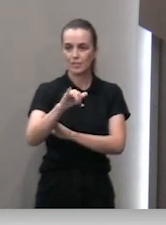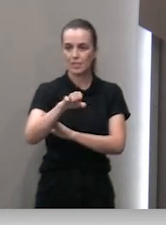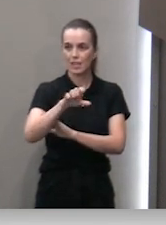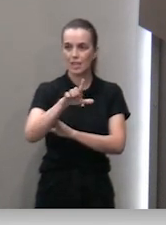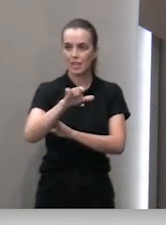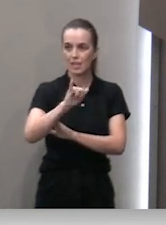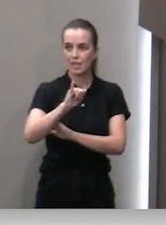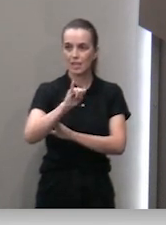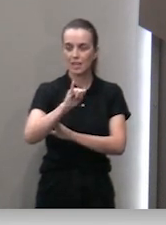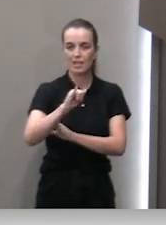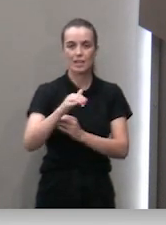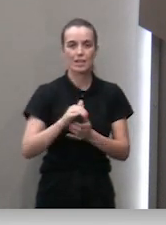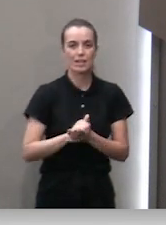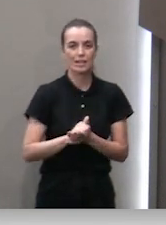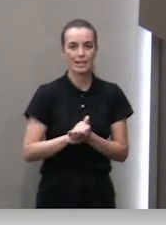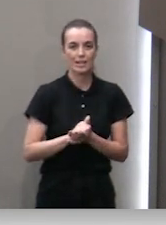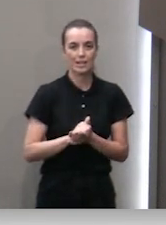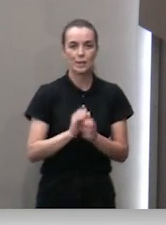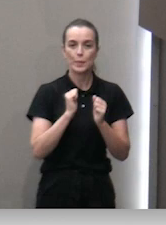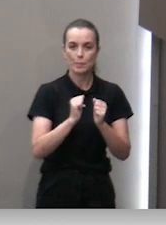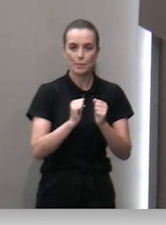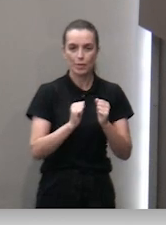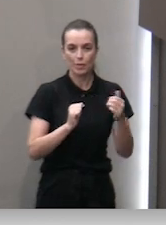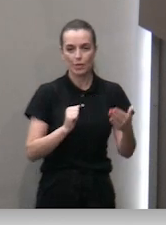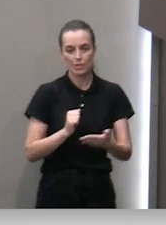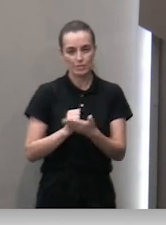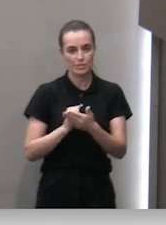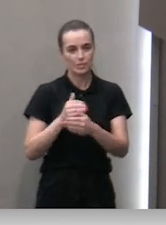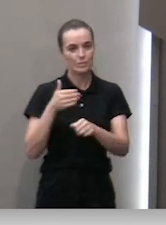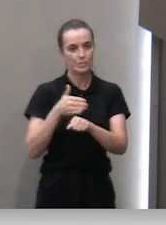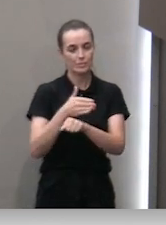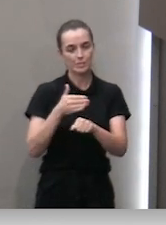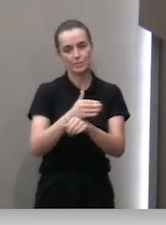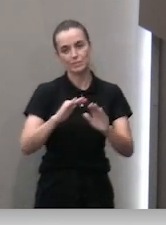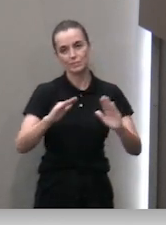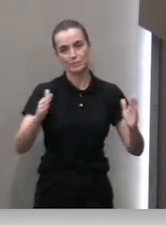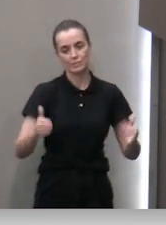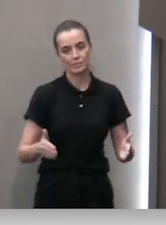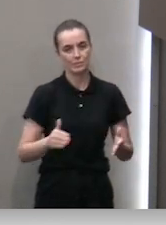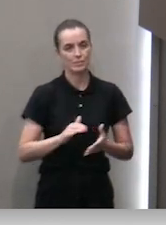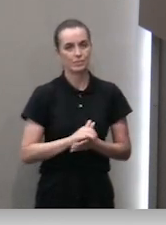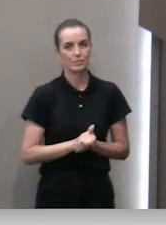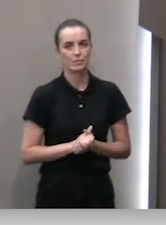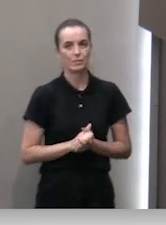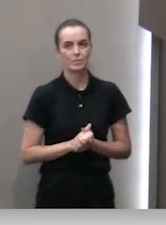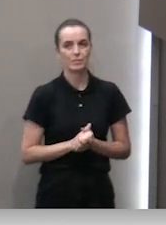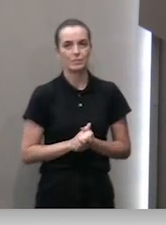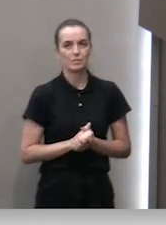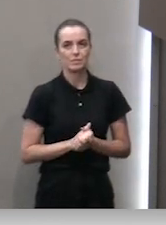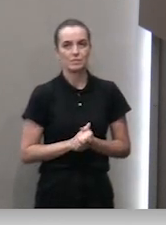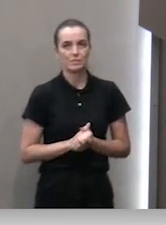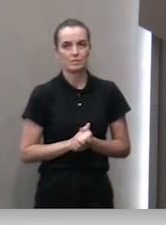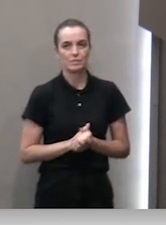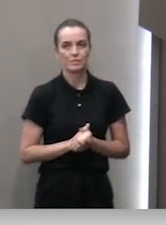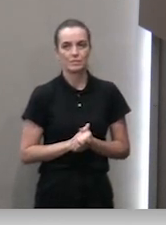aí? Gostaria que compôs-se a fizesse a composição da mesa aqui.